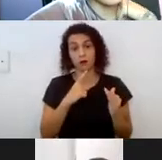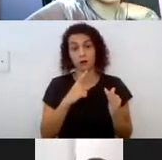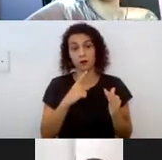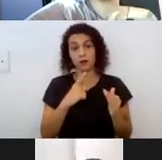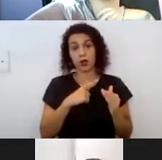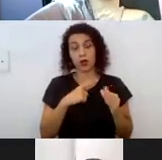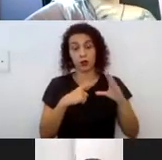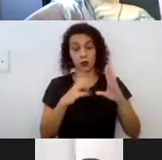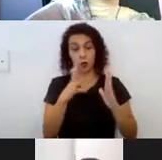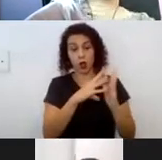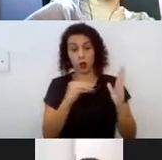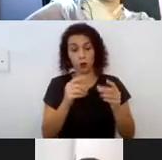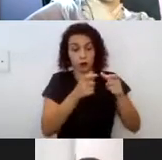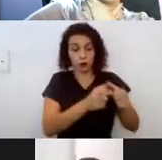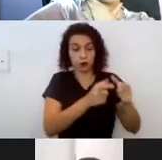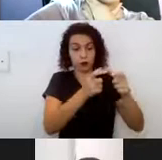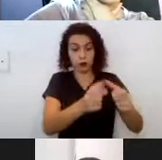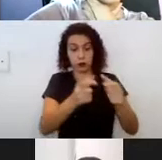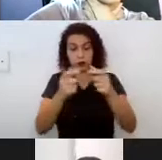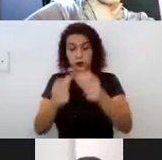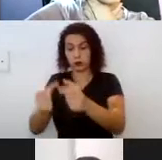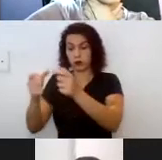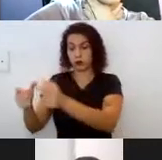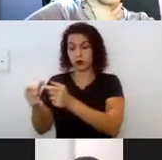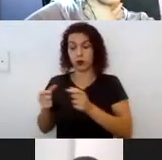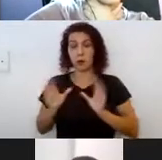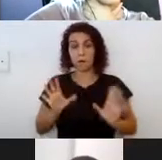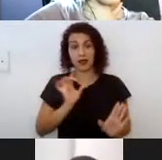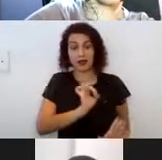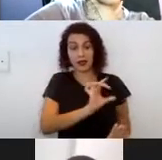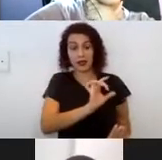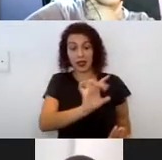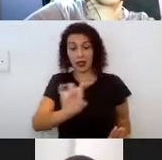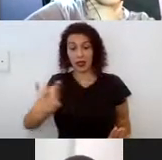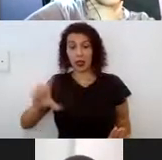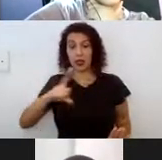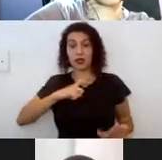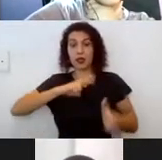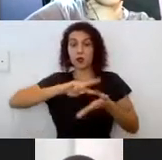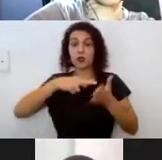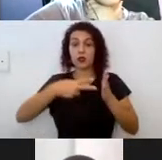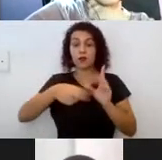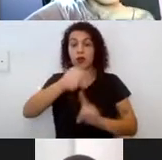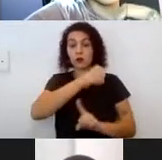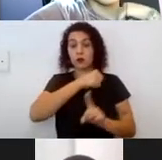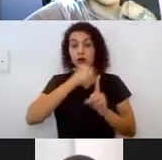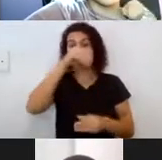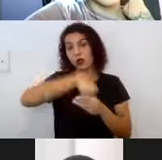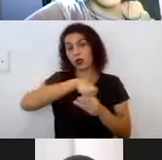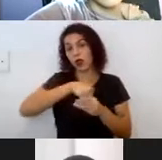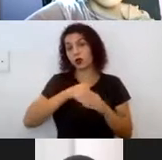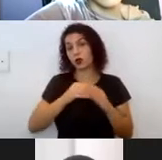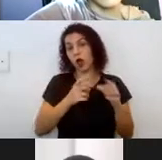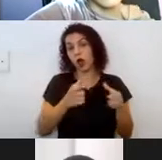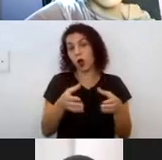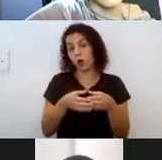proporcional essas partes mas cada parte dessa tem um significado social lá dentro dessas dessa